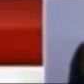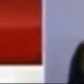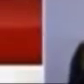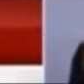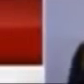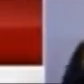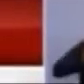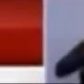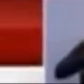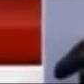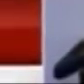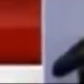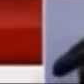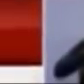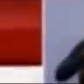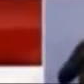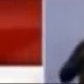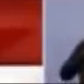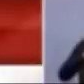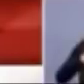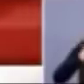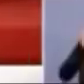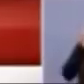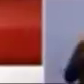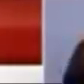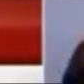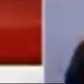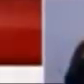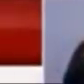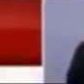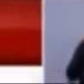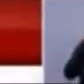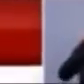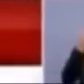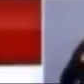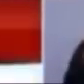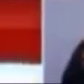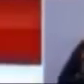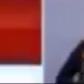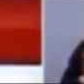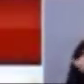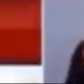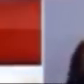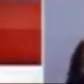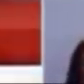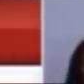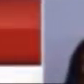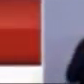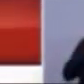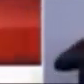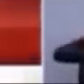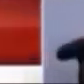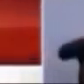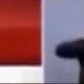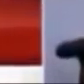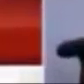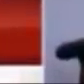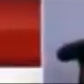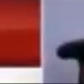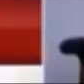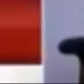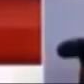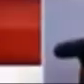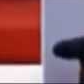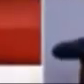urgente que não estou imediatamente parte para o senhor presidente era haver uma reunião